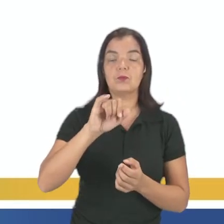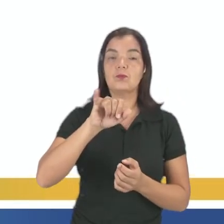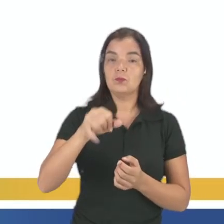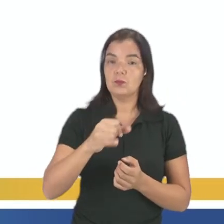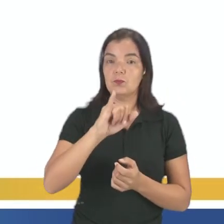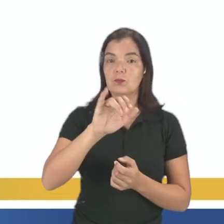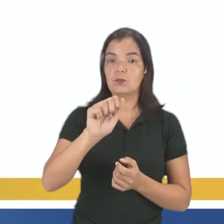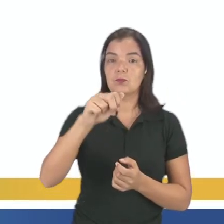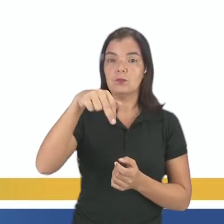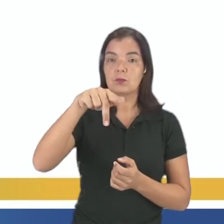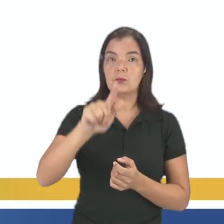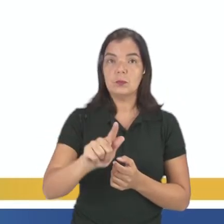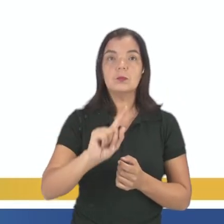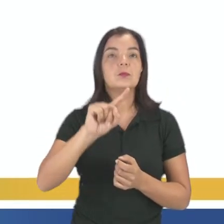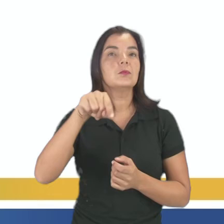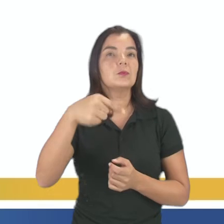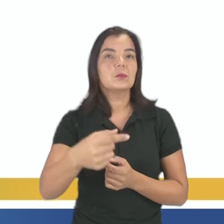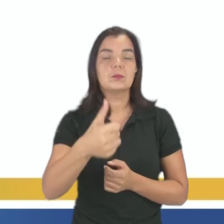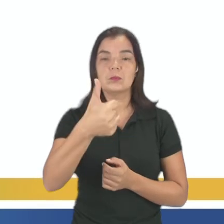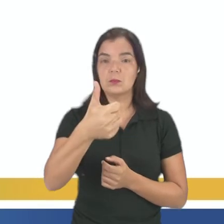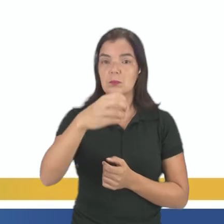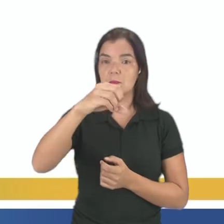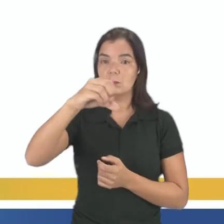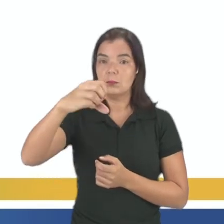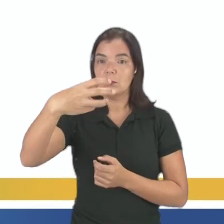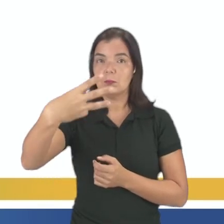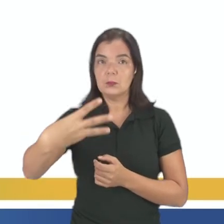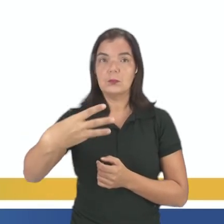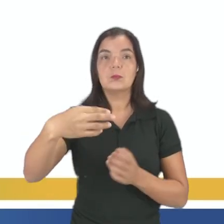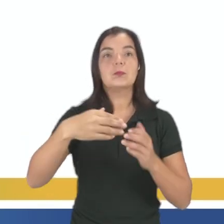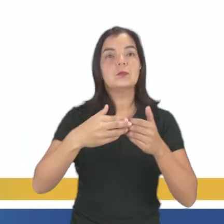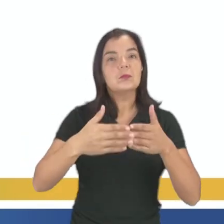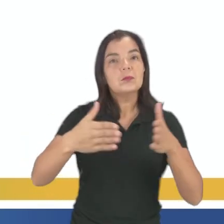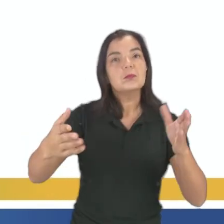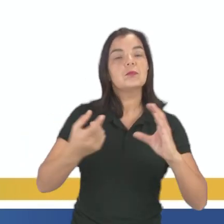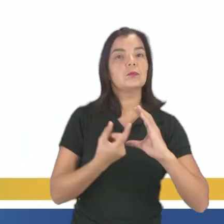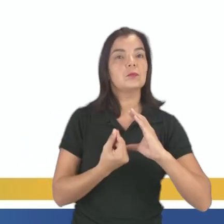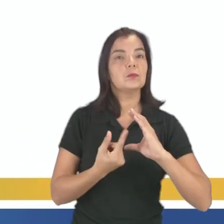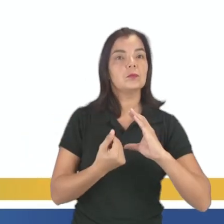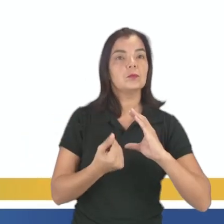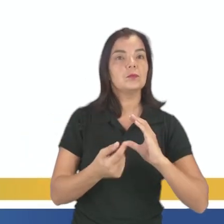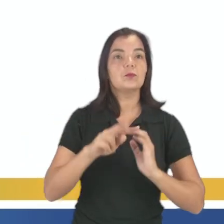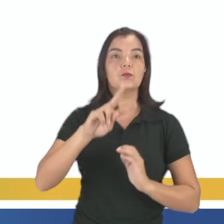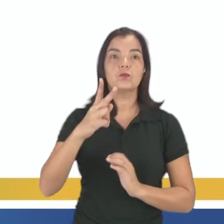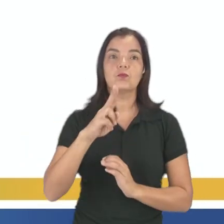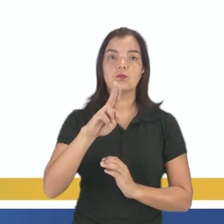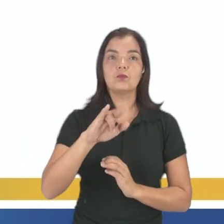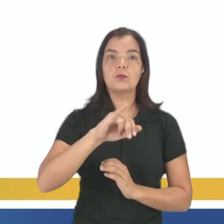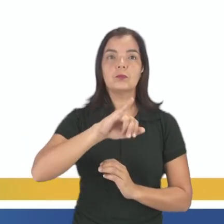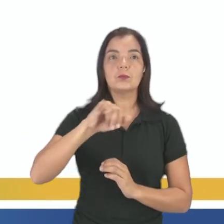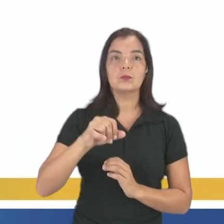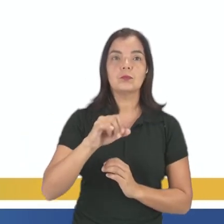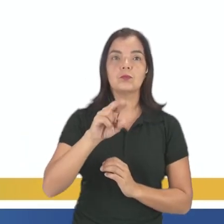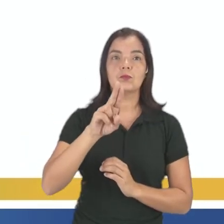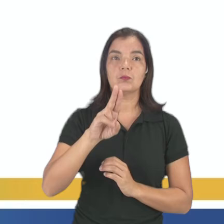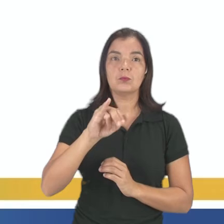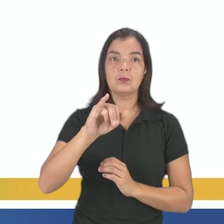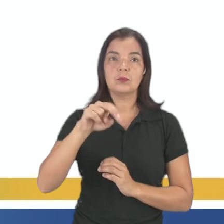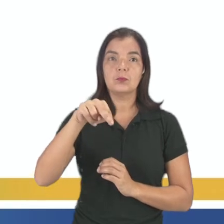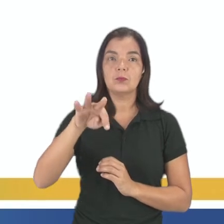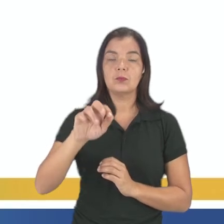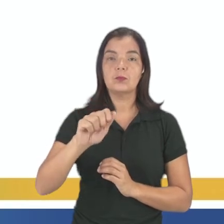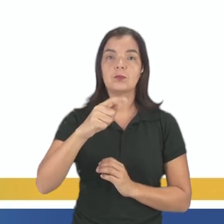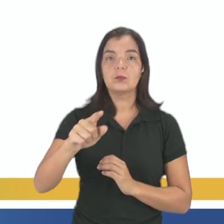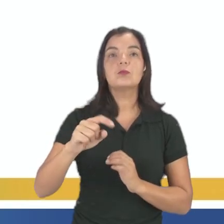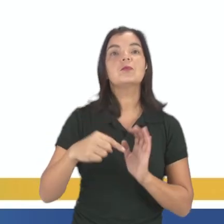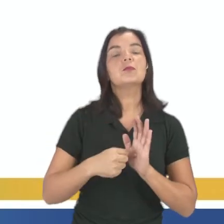ele então traz depois, de 93 a 2003, a abertura para o capitalismo. E o Hu Jintao, né, que ele